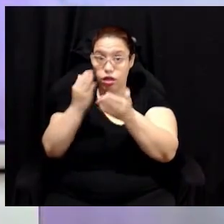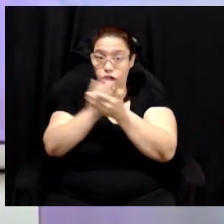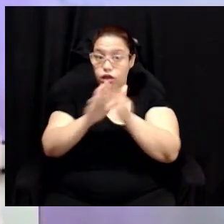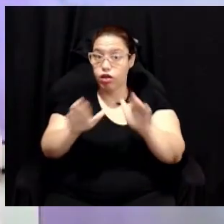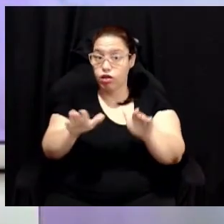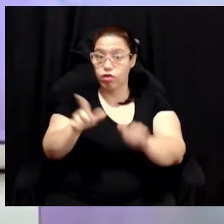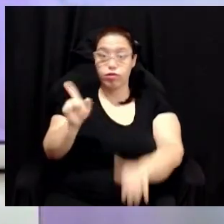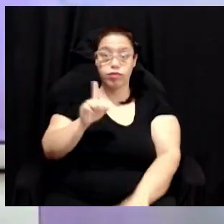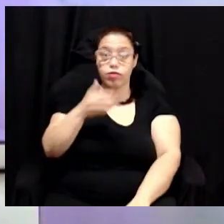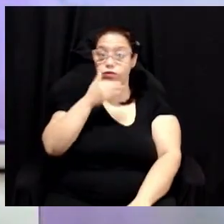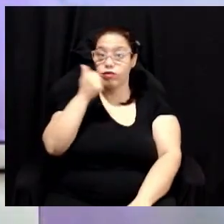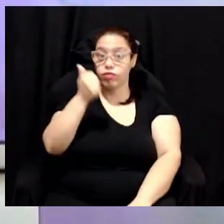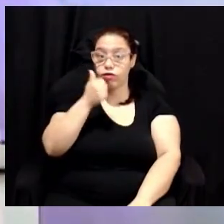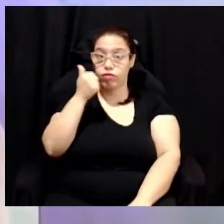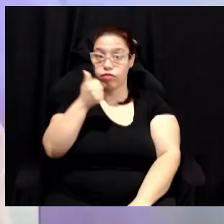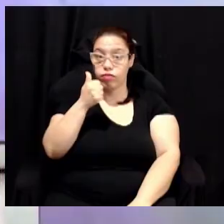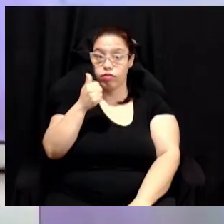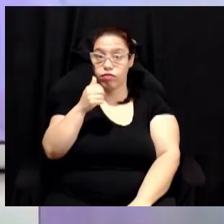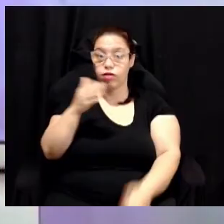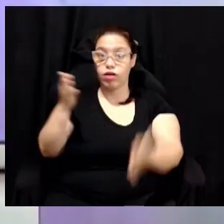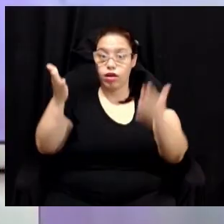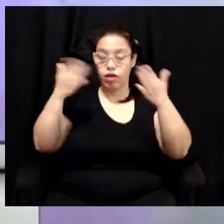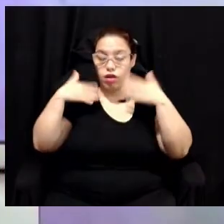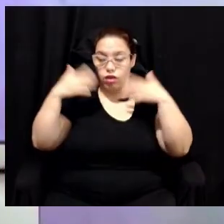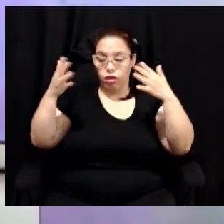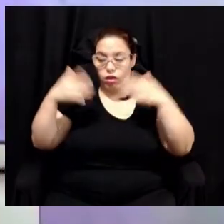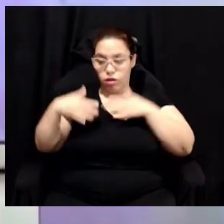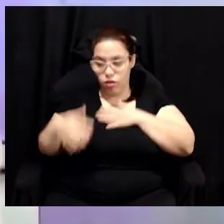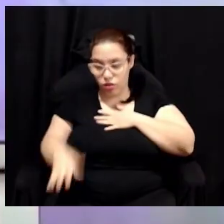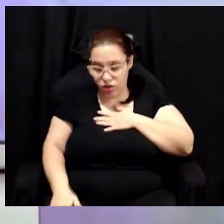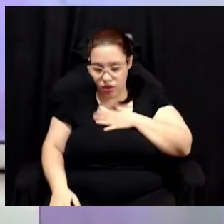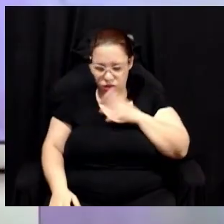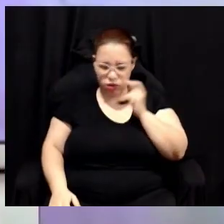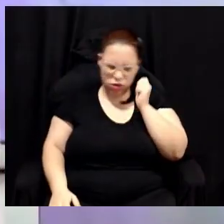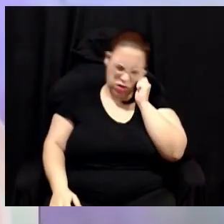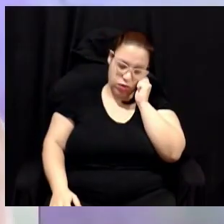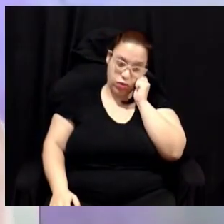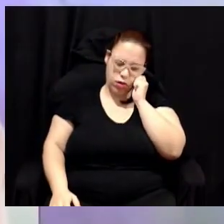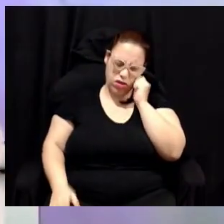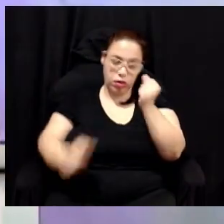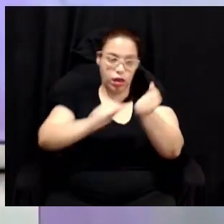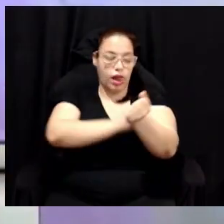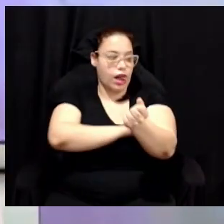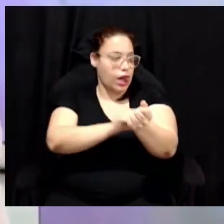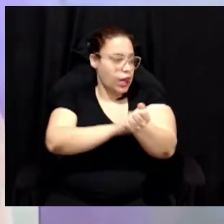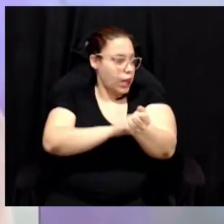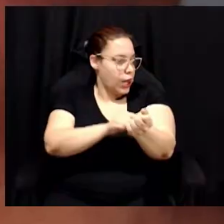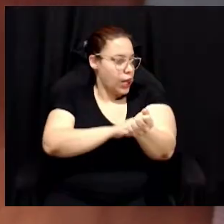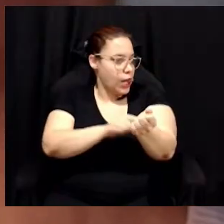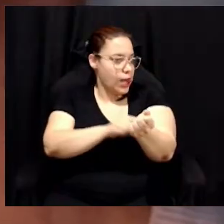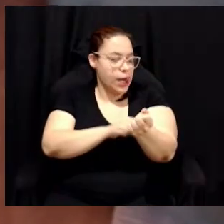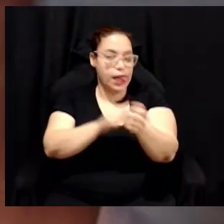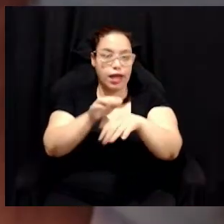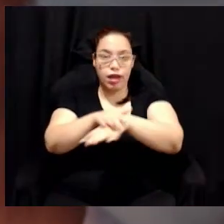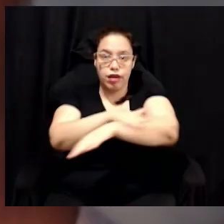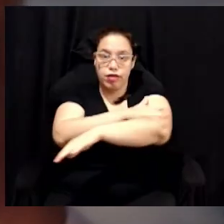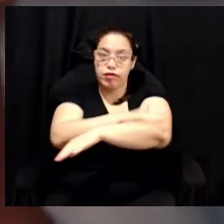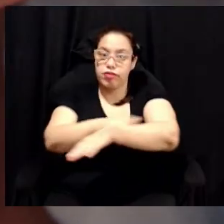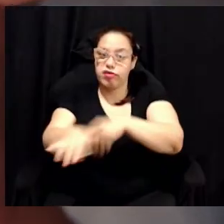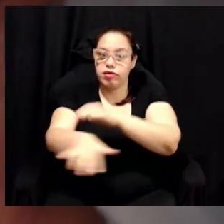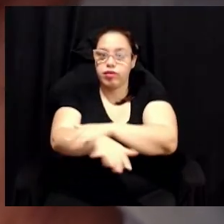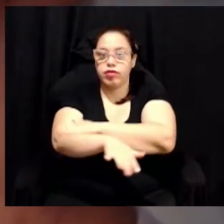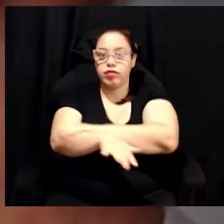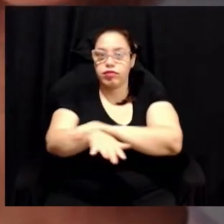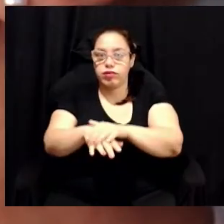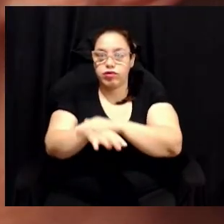ela não vai melhorar. O fogacho, que ela melhora, a insônia, a irritabilidade, ressecamento de pele,